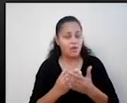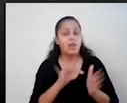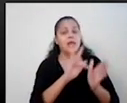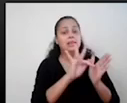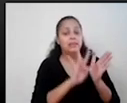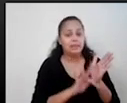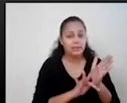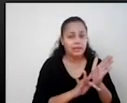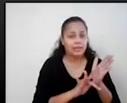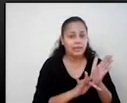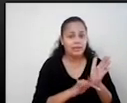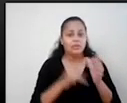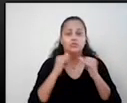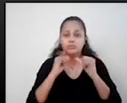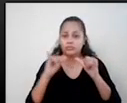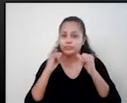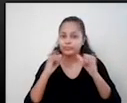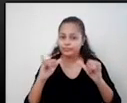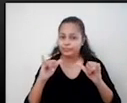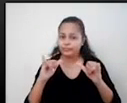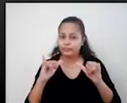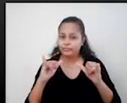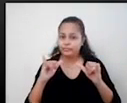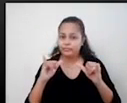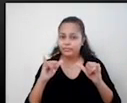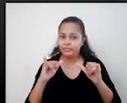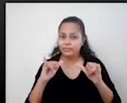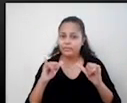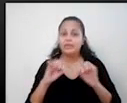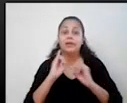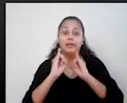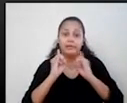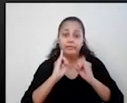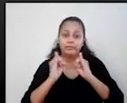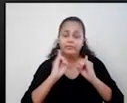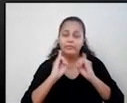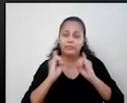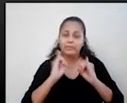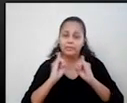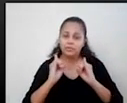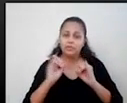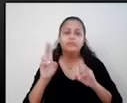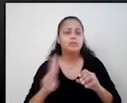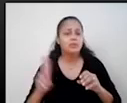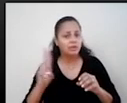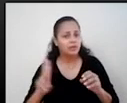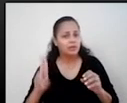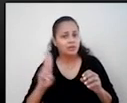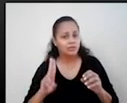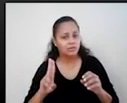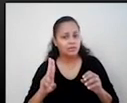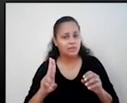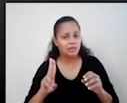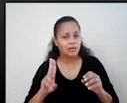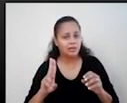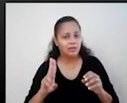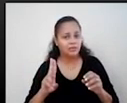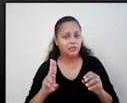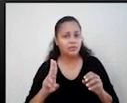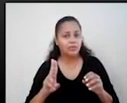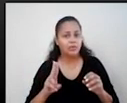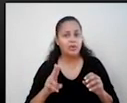textos jornalísticos, informativos, ele é muito utilizado em textos informativos, justamente para que fique claro para o